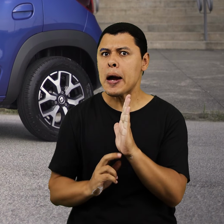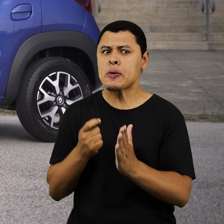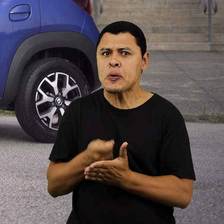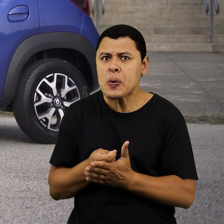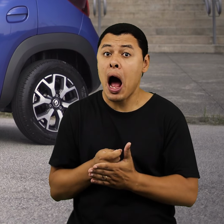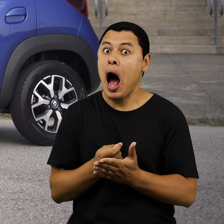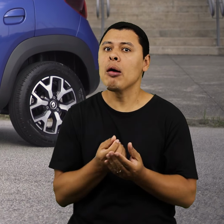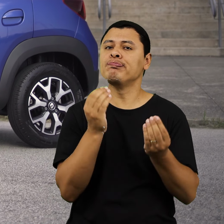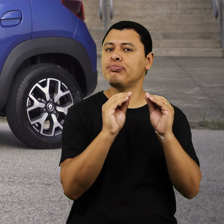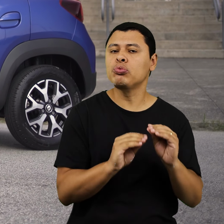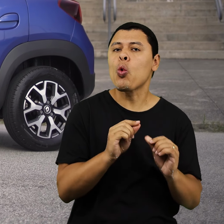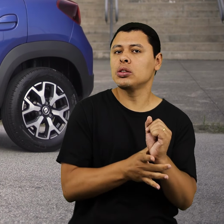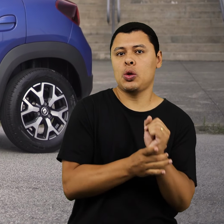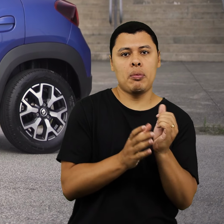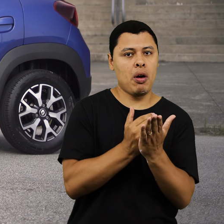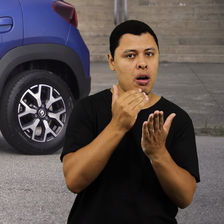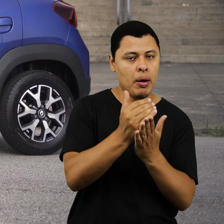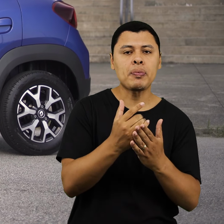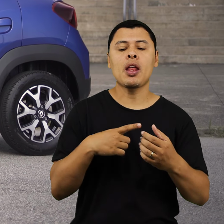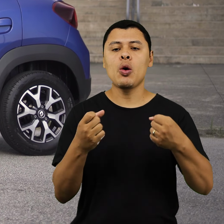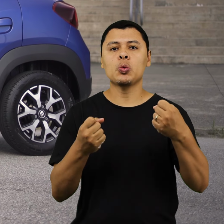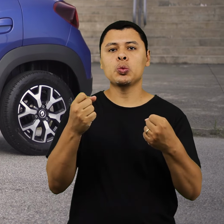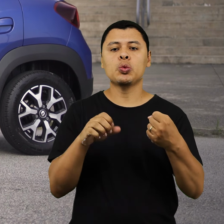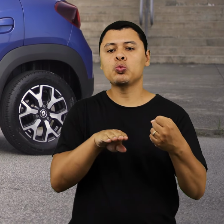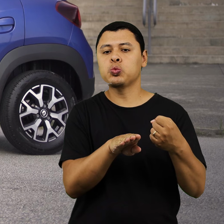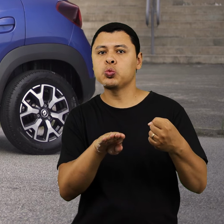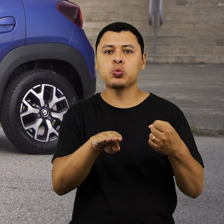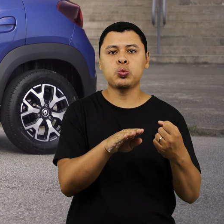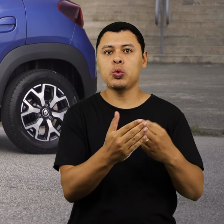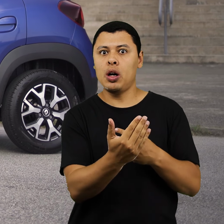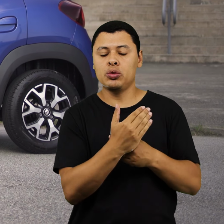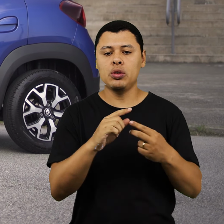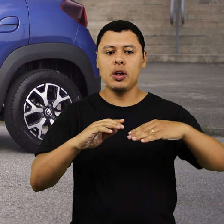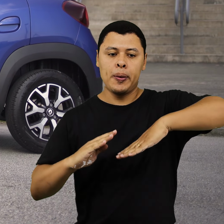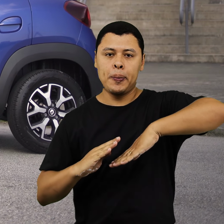carro ganhou em todas as versões controle de estabilidade, assistente de partida em